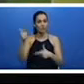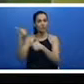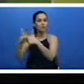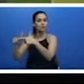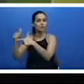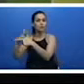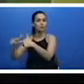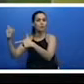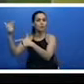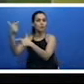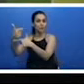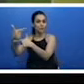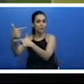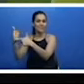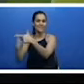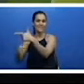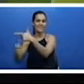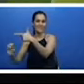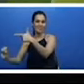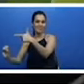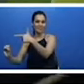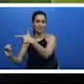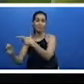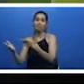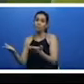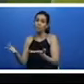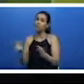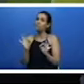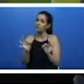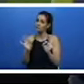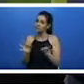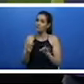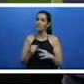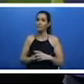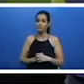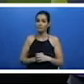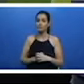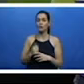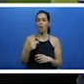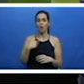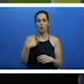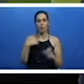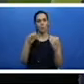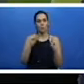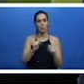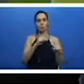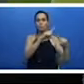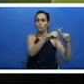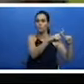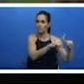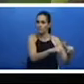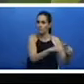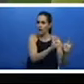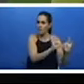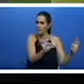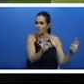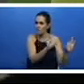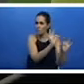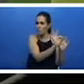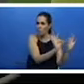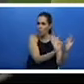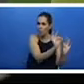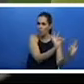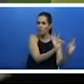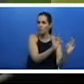10. Portanto, funciona. Eu posso multiplicar o número de pontos pelo